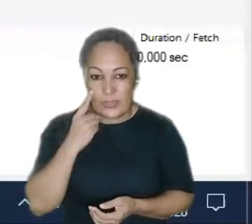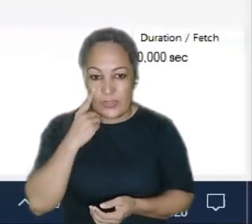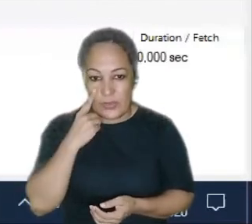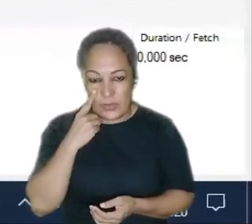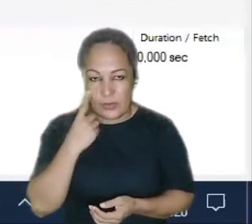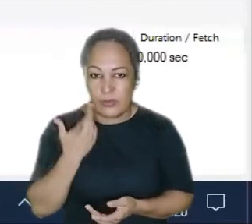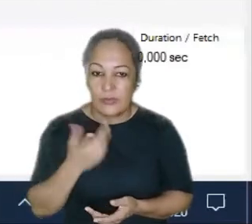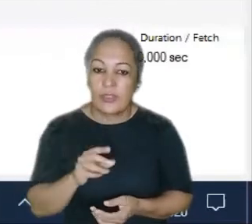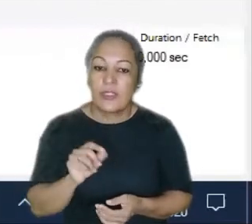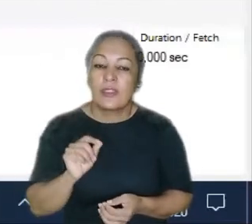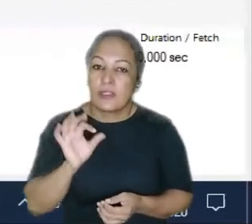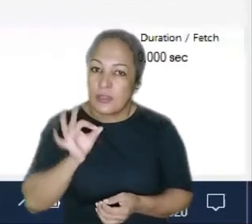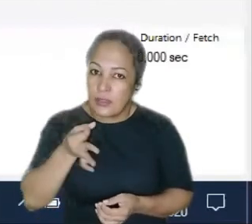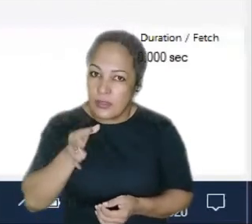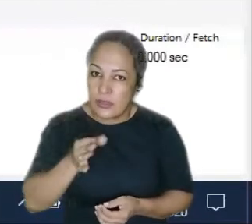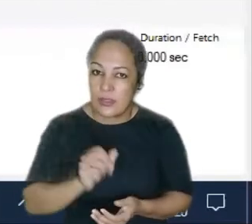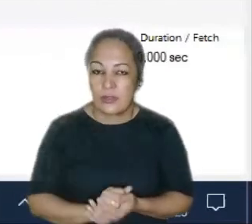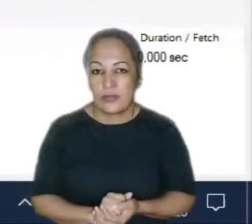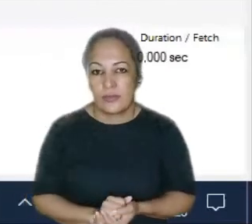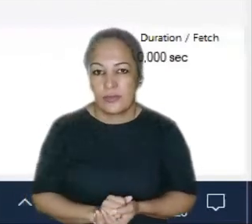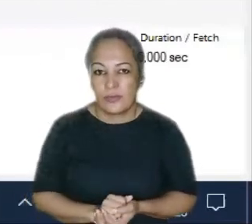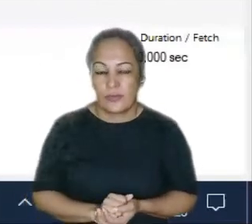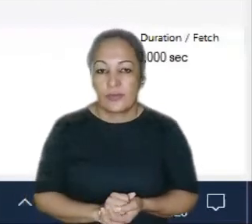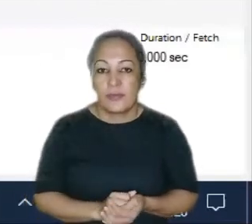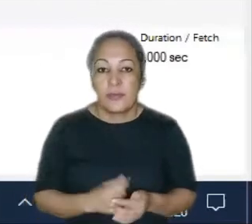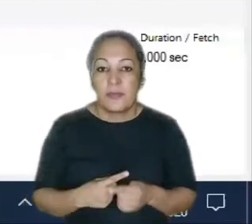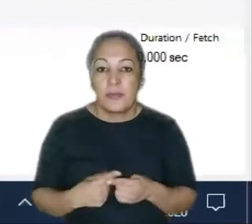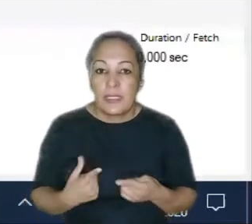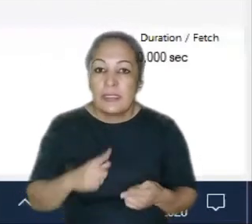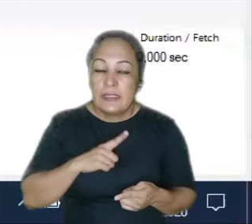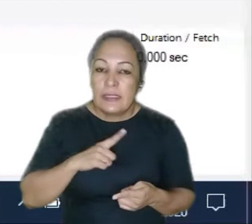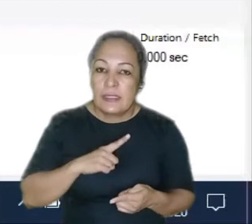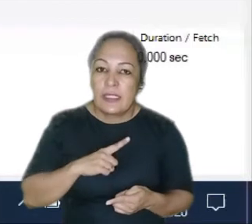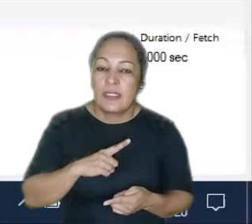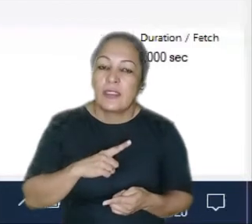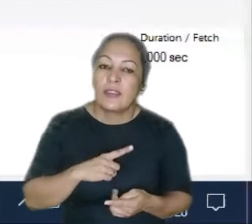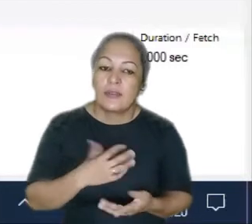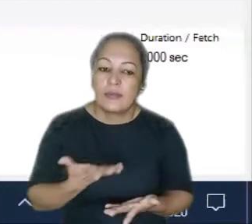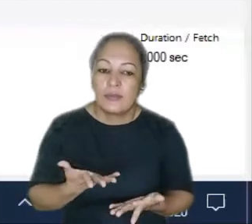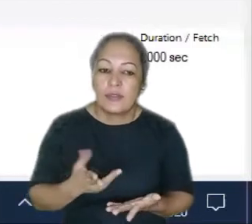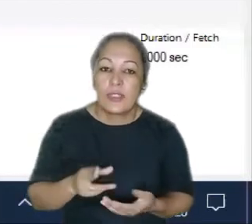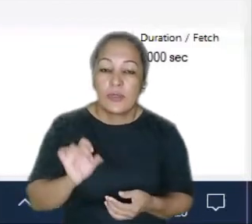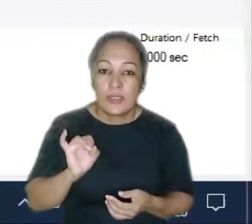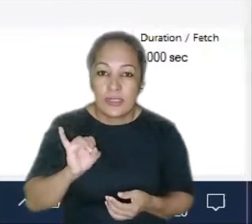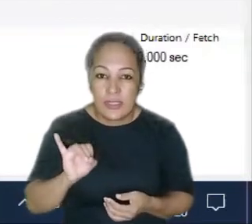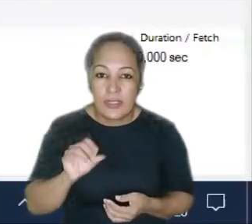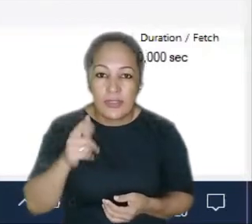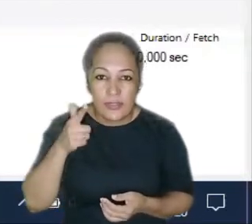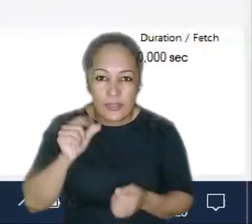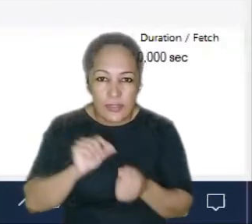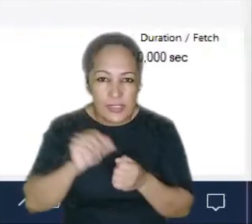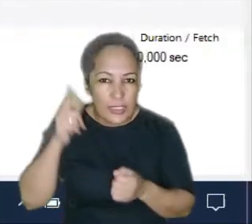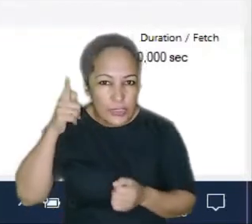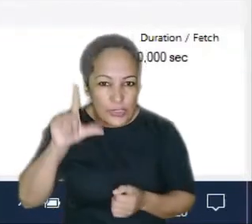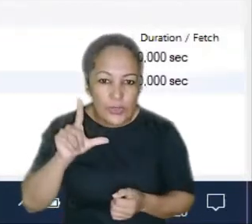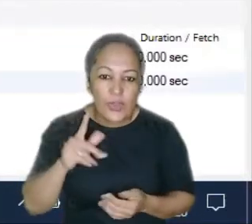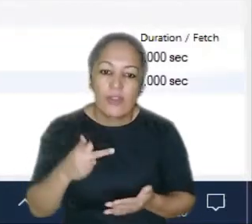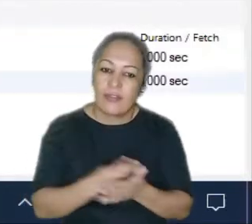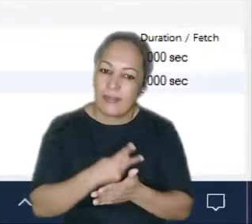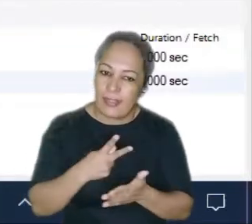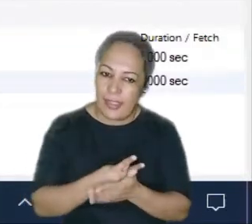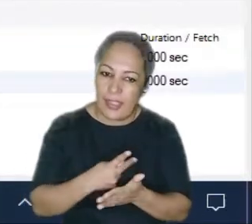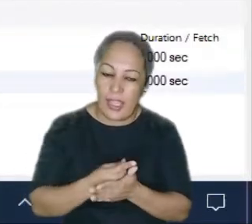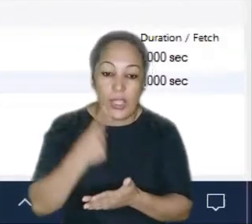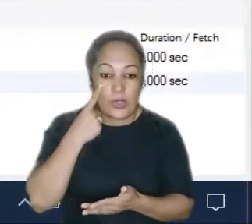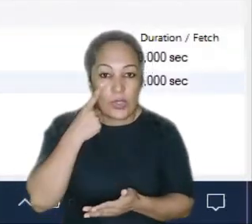certo. Já existe uma base de dados, já que não existe. Se eu executar de novo esse comando, ele vai dar erro. Olha só o que vai acontecer. Ó. Vou executar de